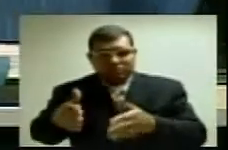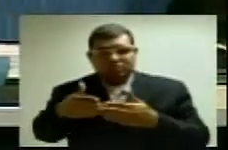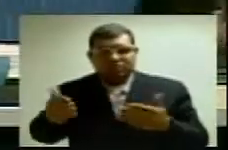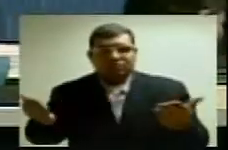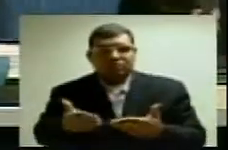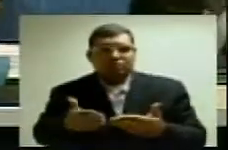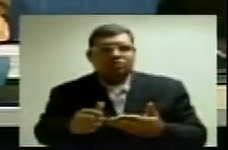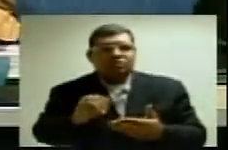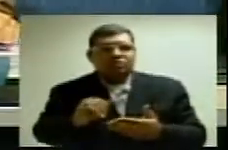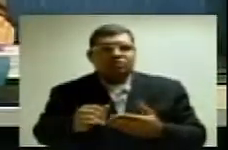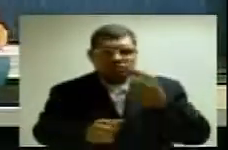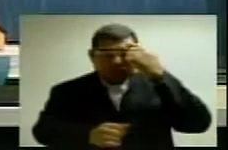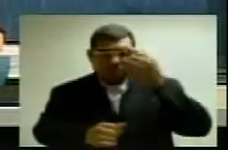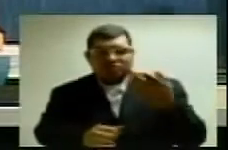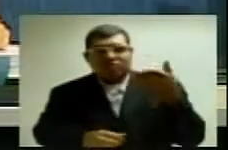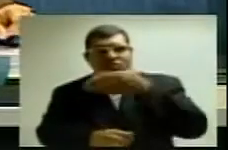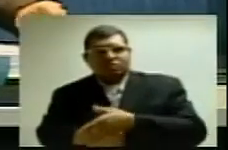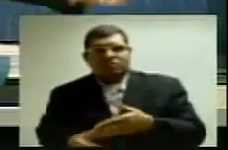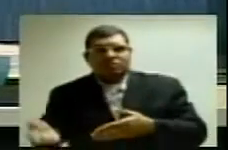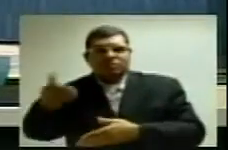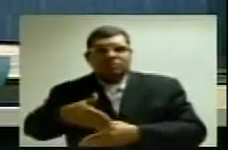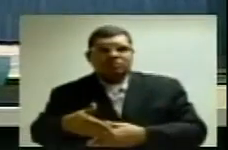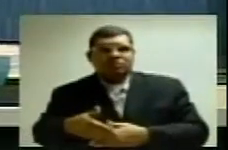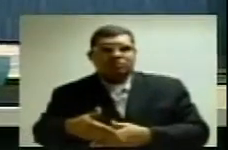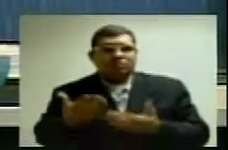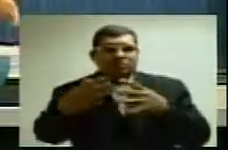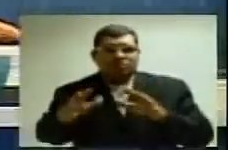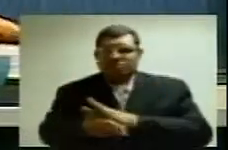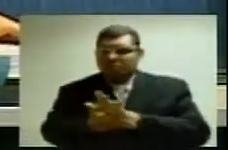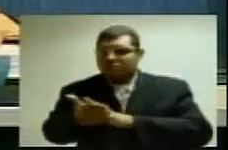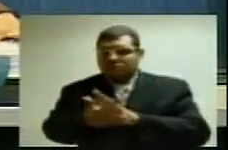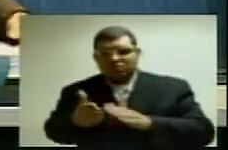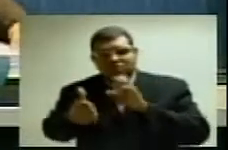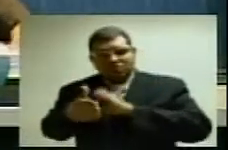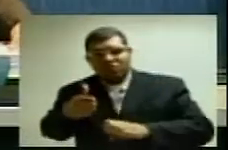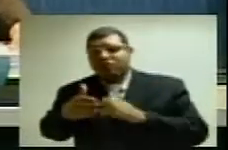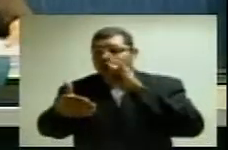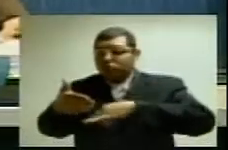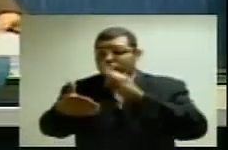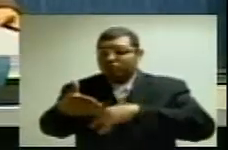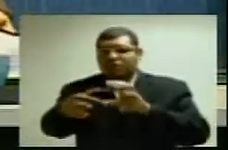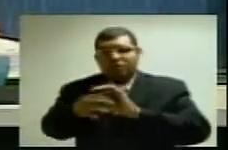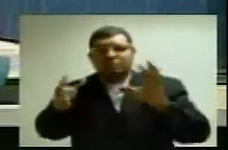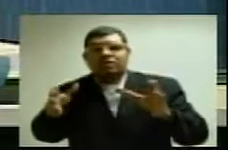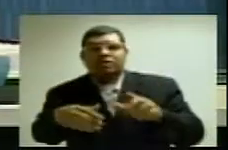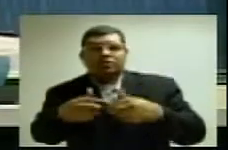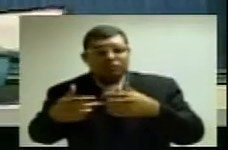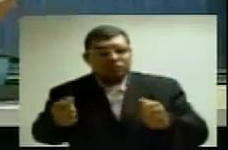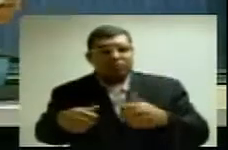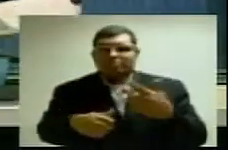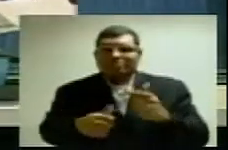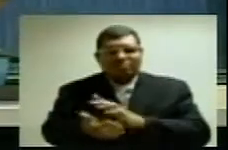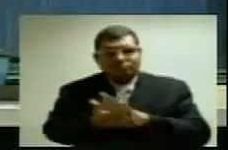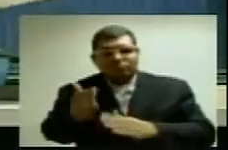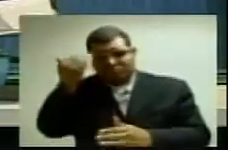de funcionamento, se eles acham que é para concorrer numa licitação, eles não dão alvará de funcionamento. Portanto,